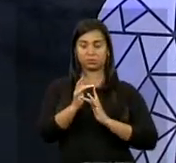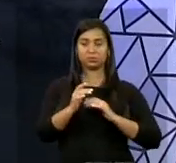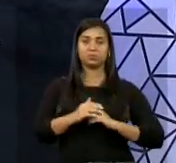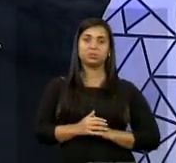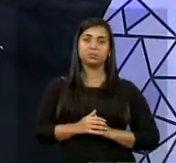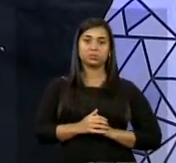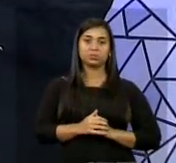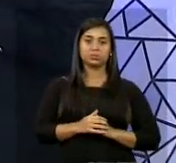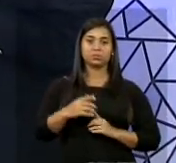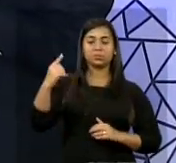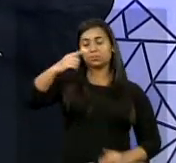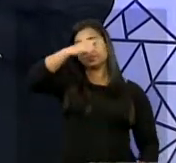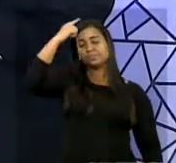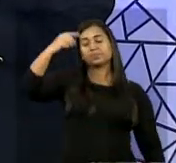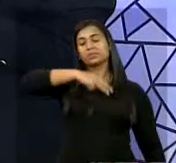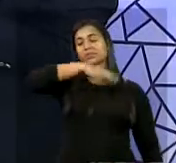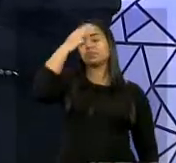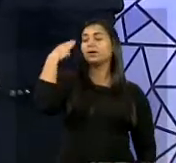do vosso ventre, Jesus.